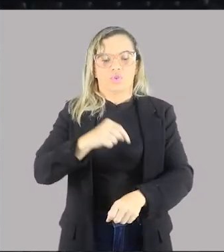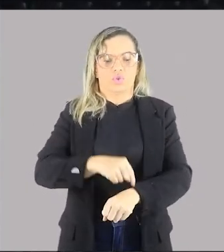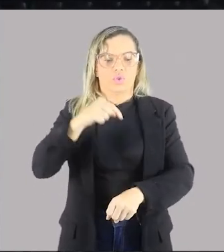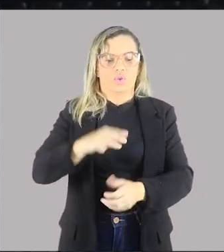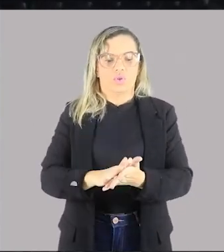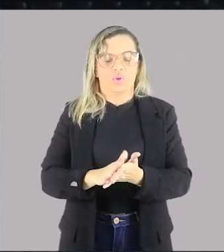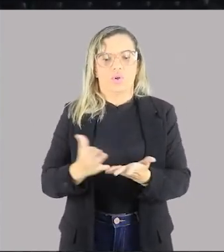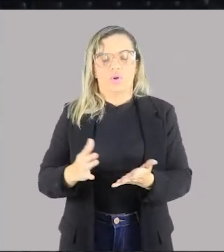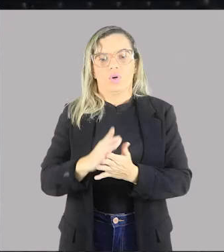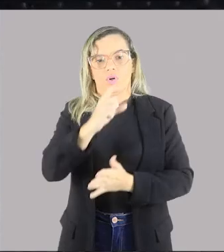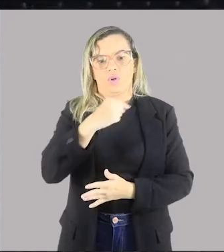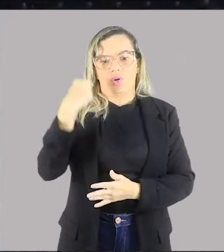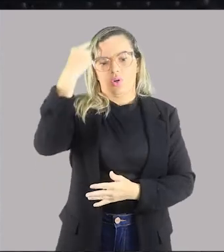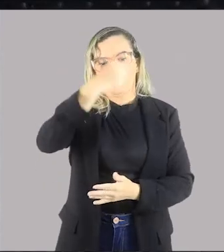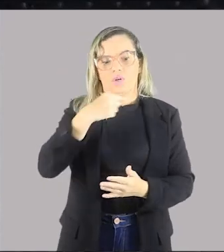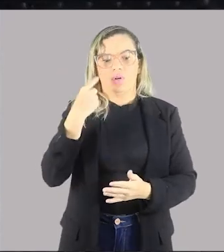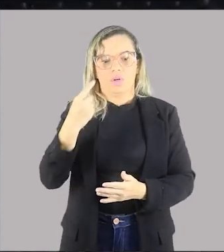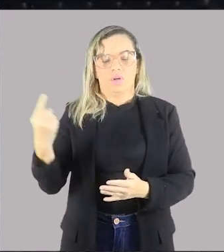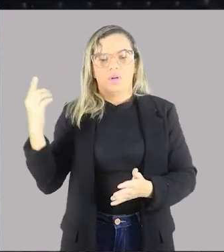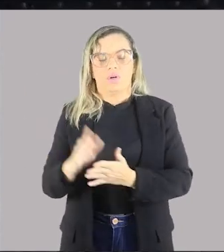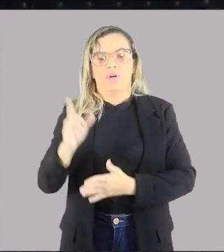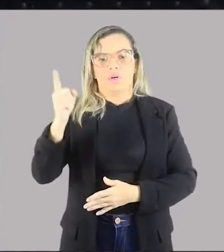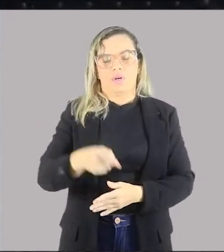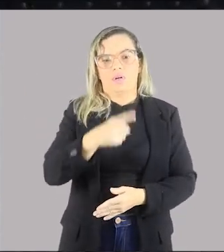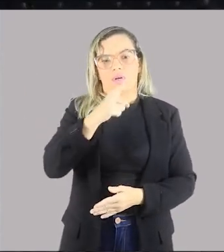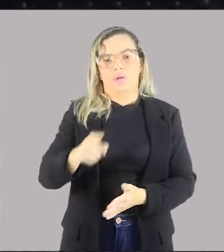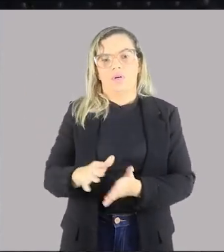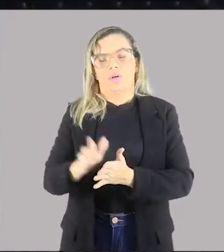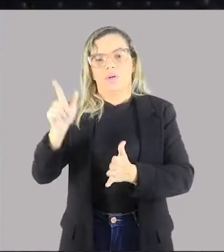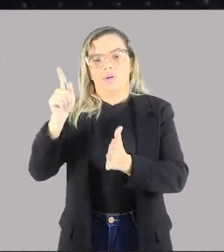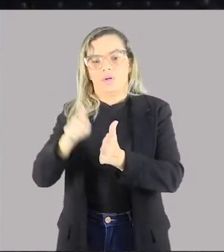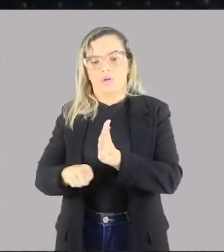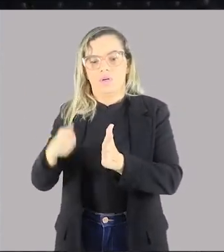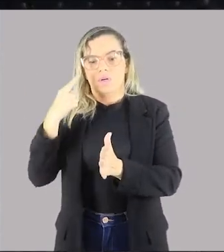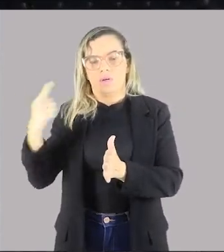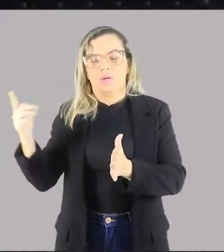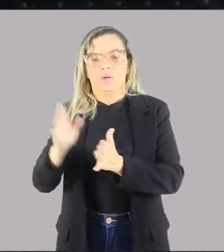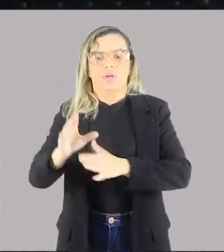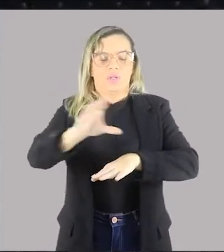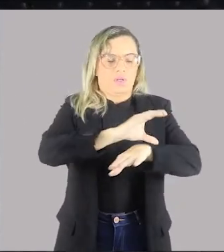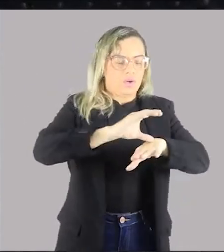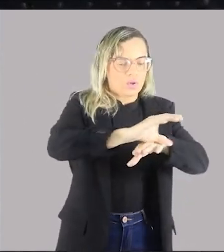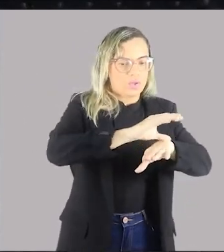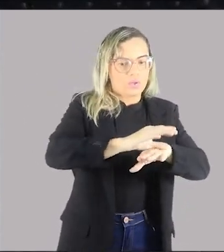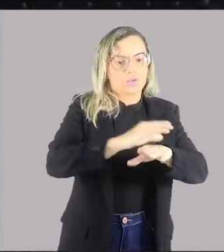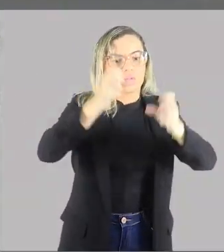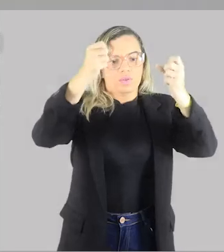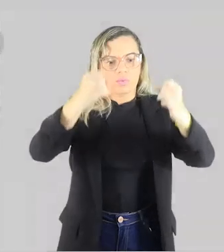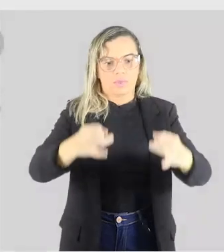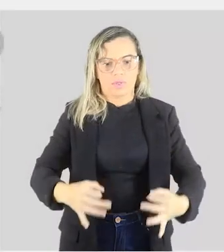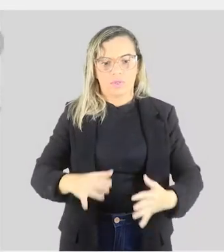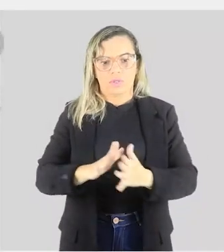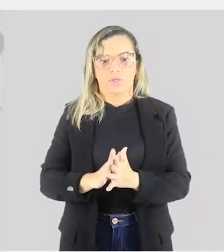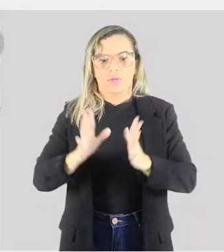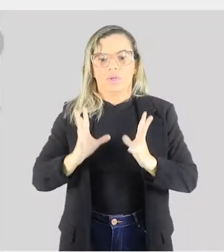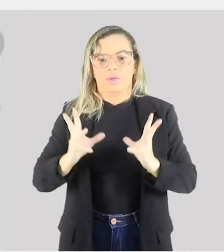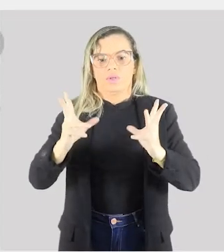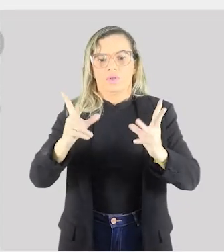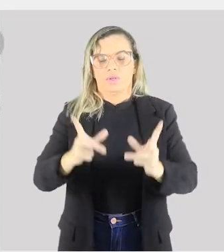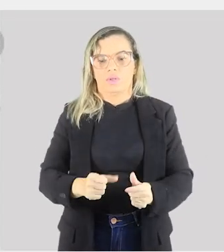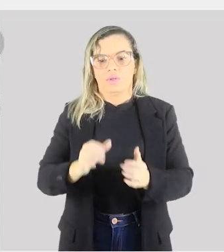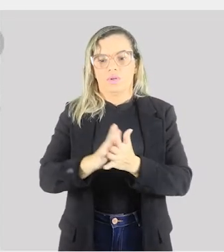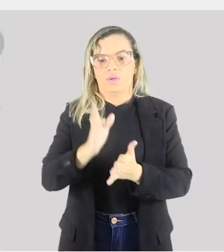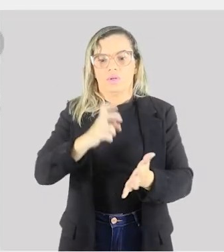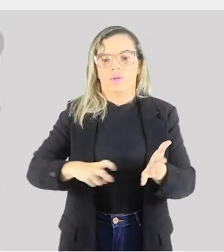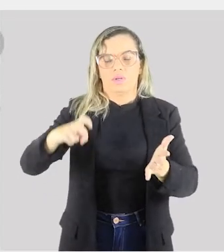certo? Então, portanto, essa vedação, ela tem exceções que já estão descritas desde a Constituição, perfeito? Todos esses casos,